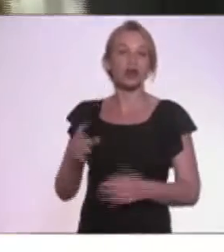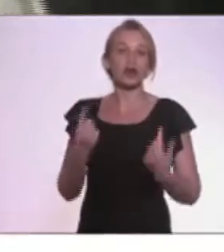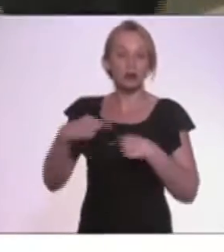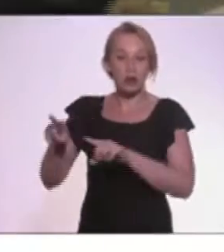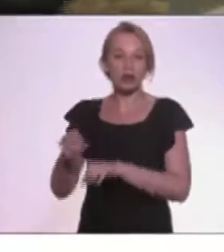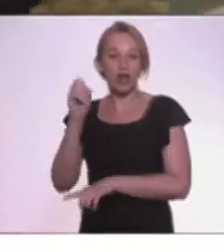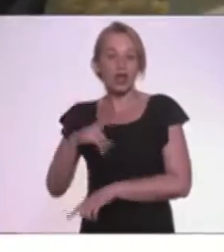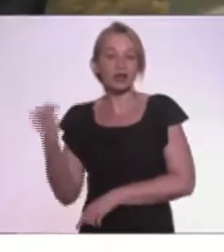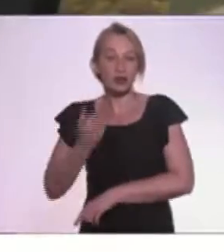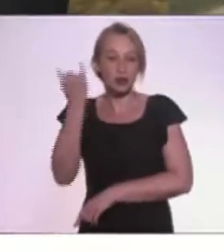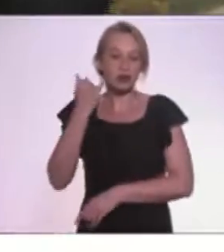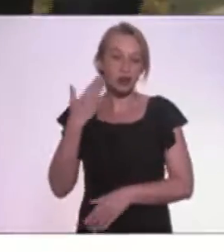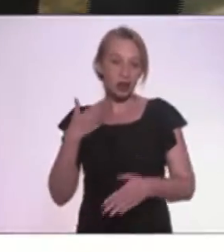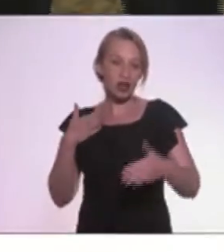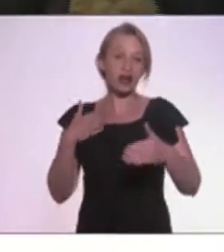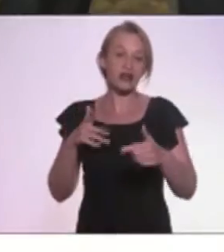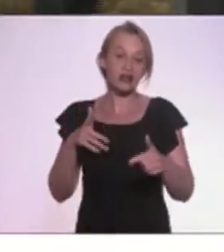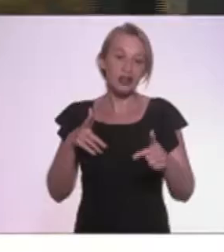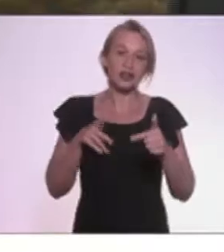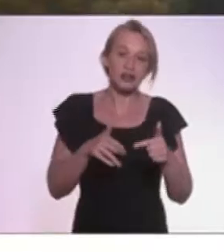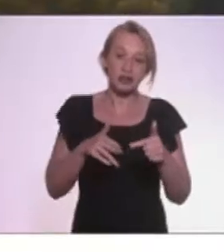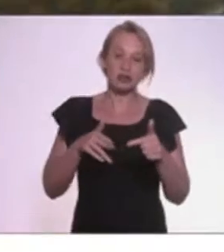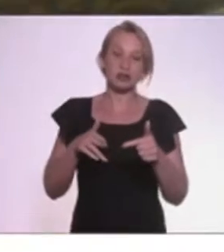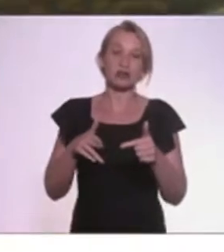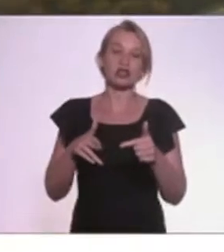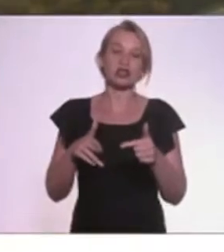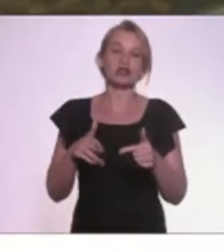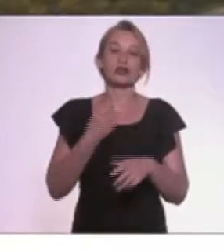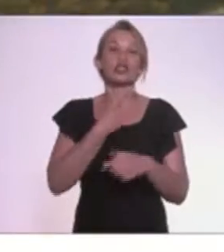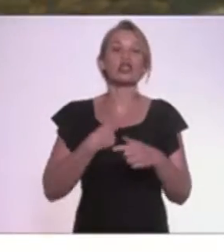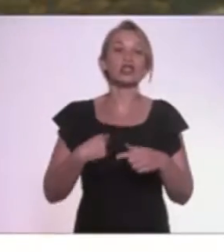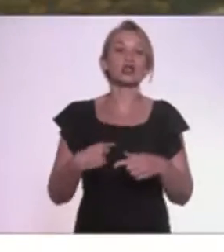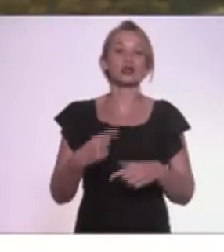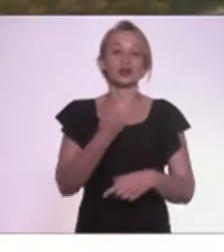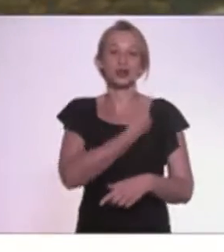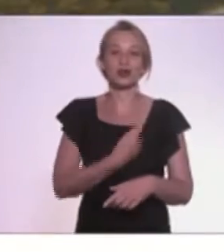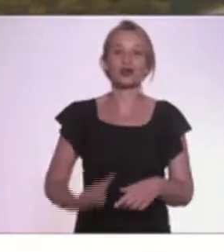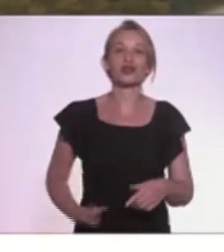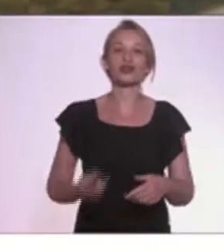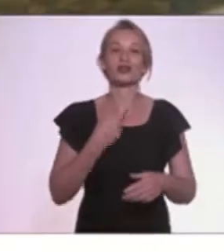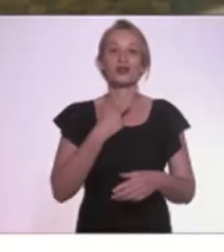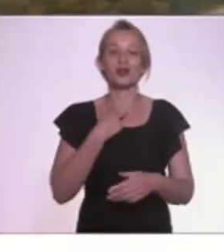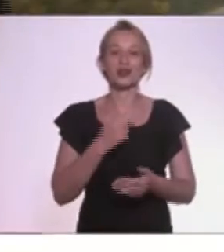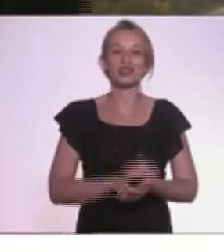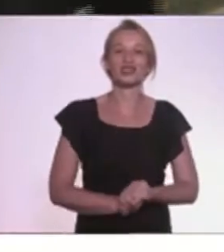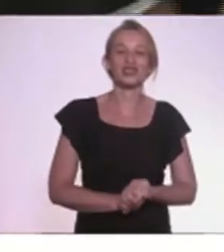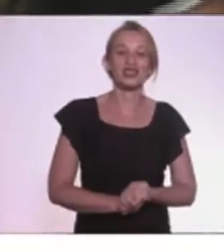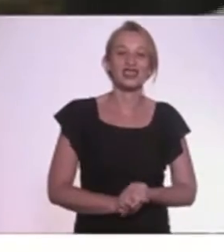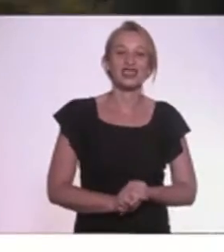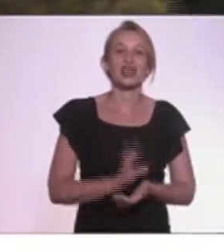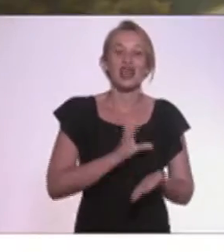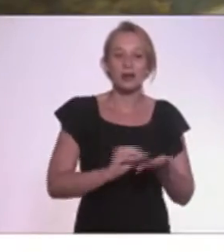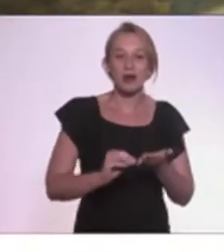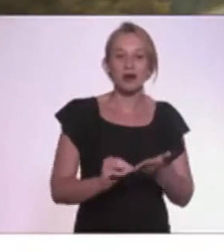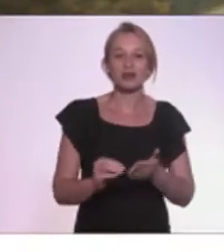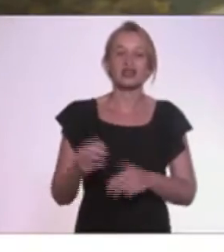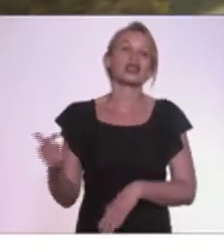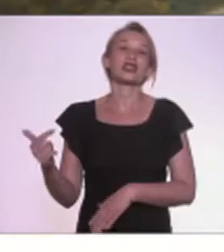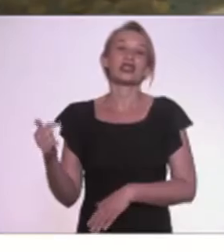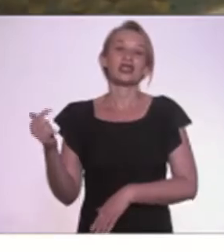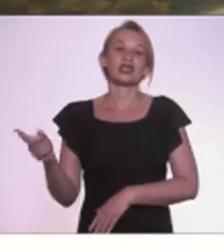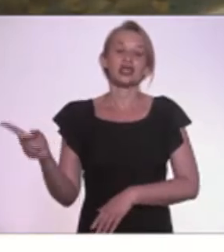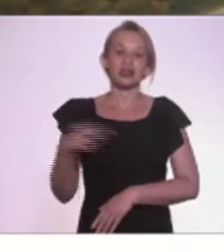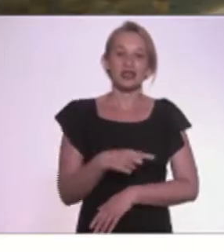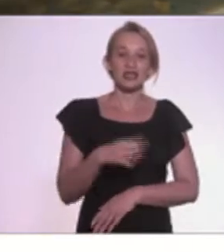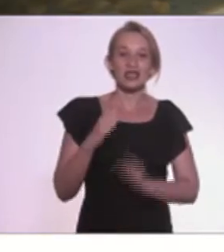para que a gente coloque freios nas vontades do governo. O governo não pode colocar a pauta para essa casa da maneira como